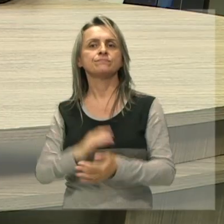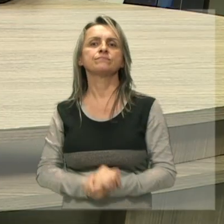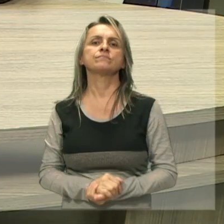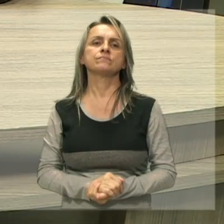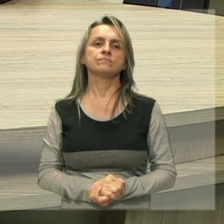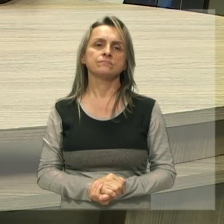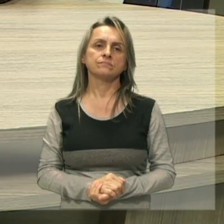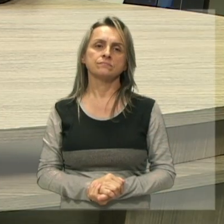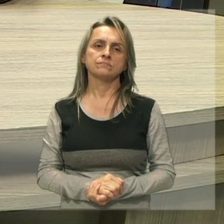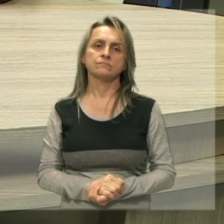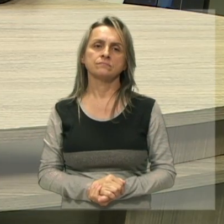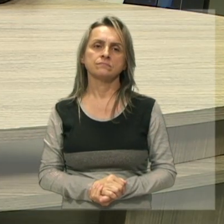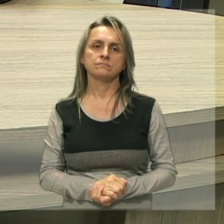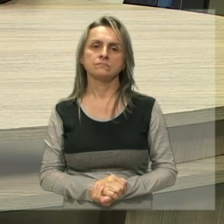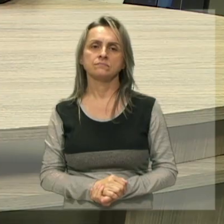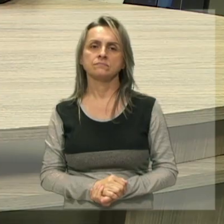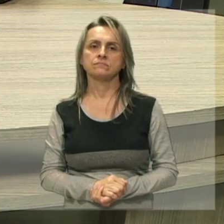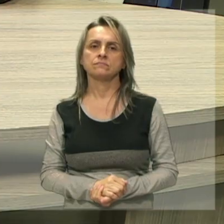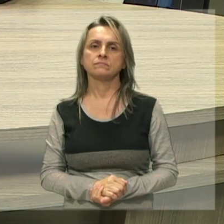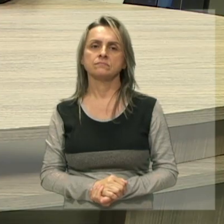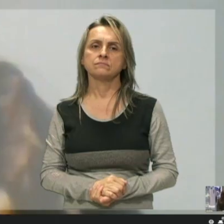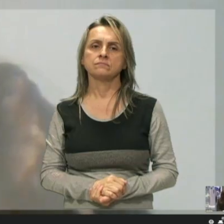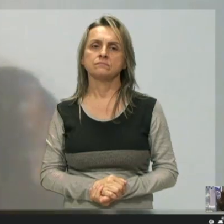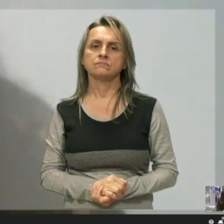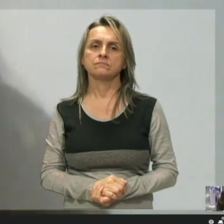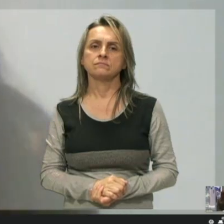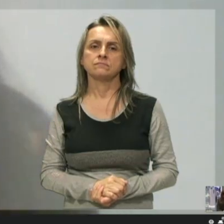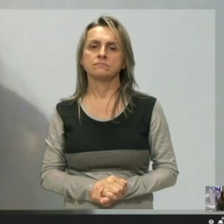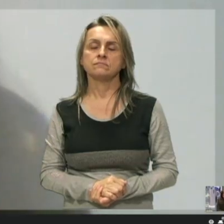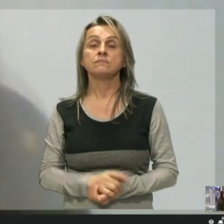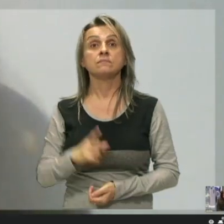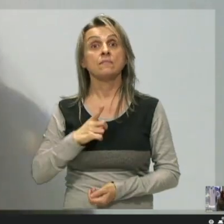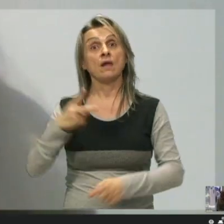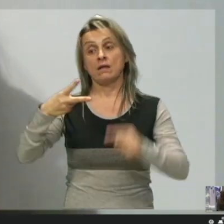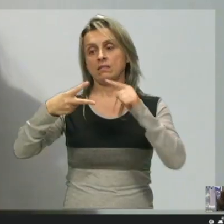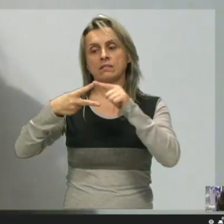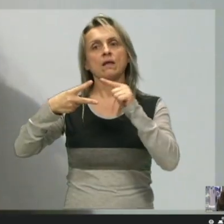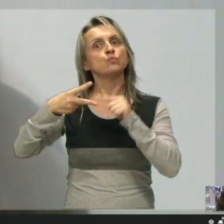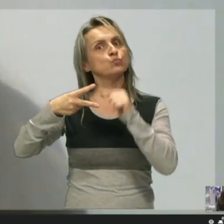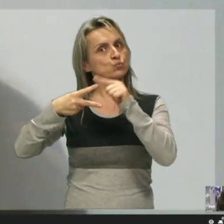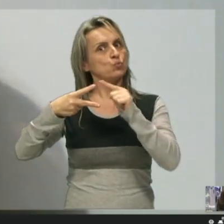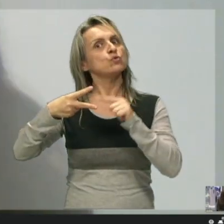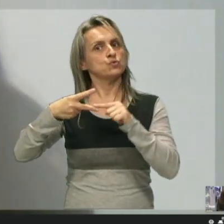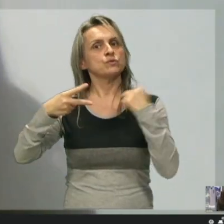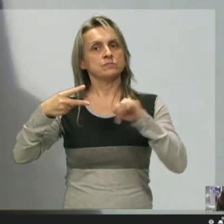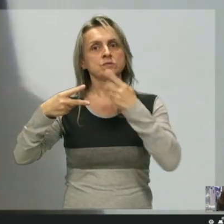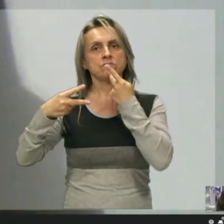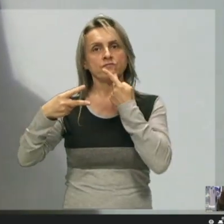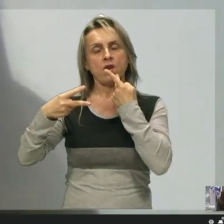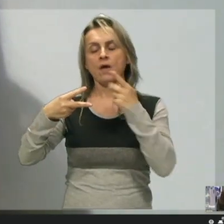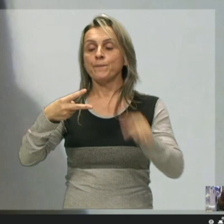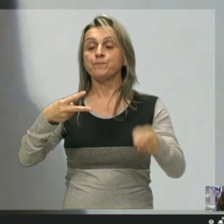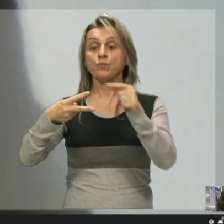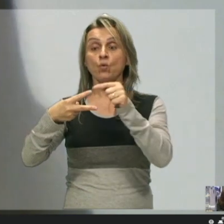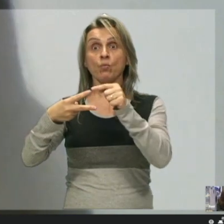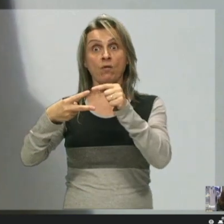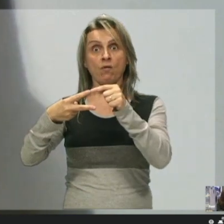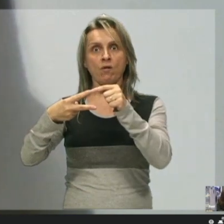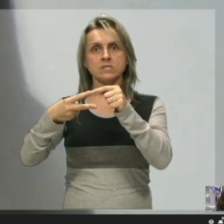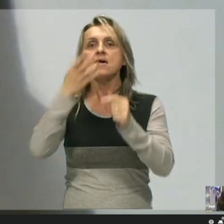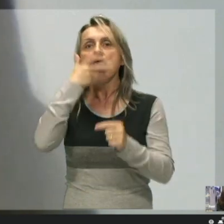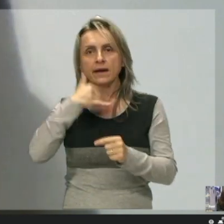deficientes? São duas coisas que não dá para negar. Uma coisa é a criança ter o direito a uma escola, né? Outra